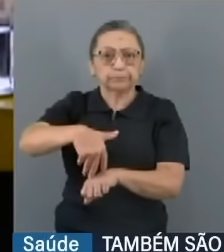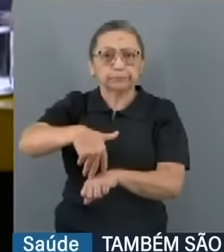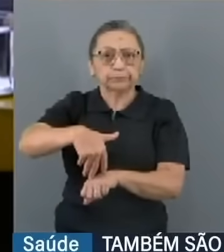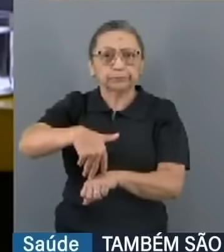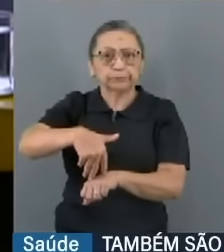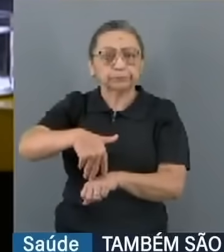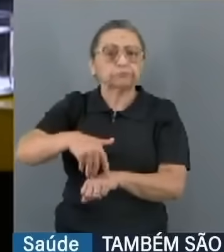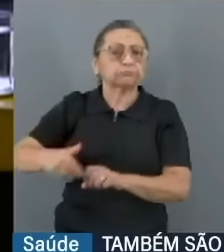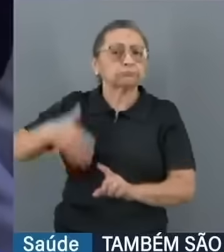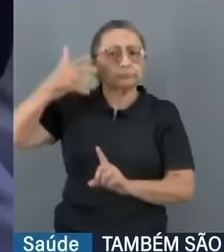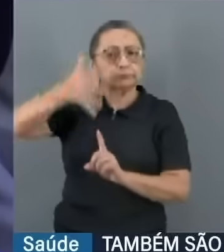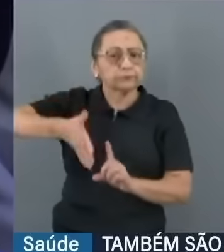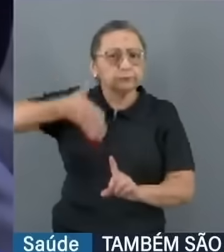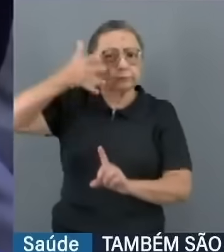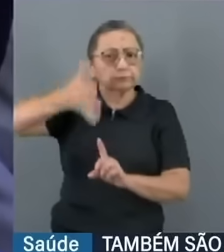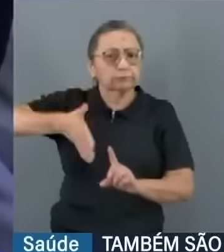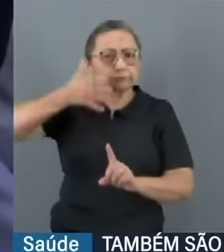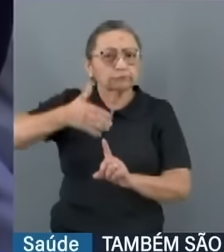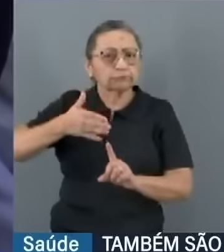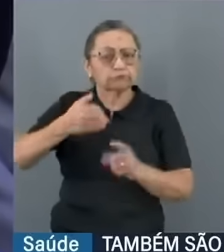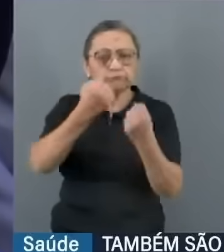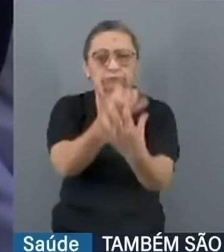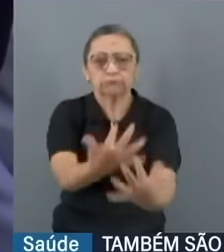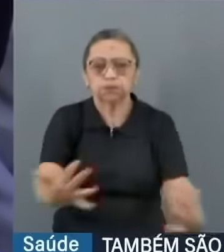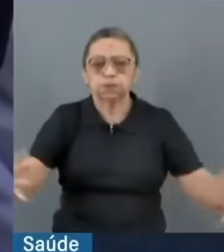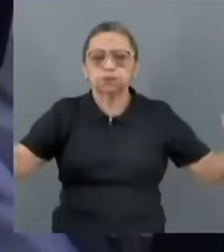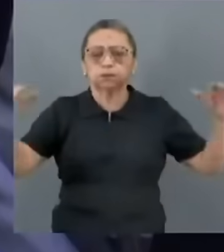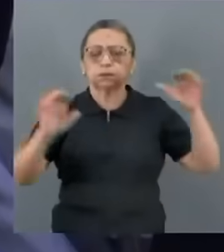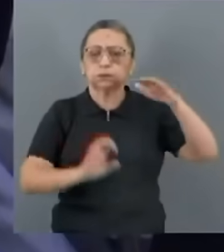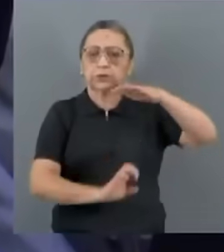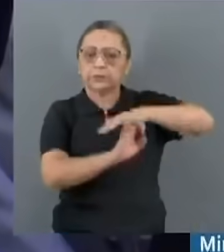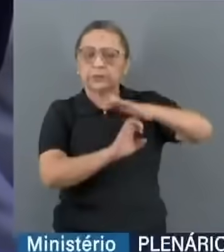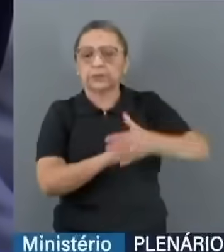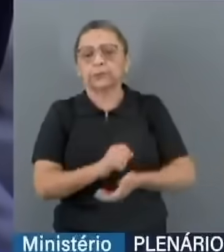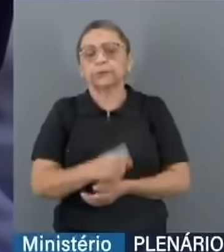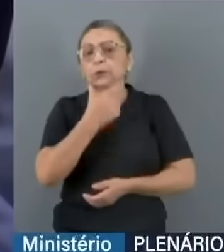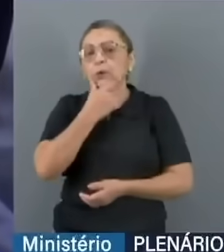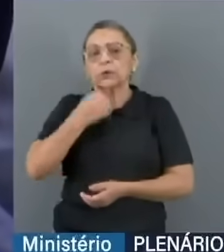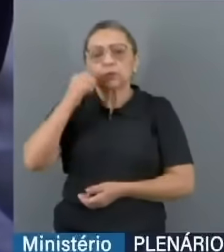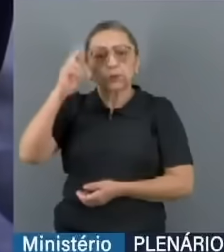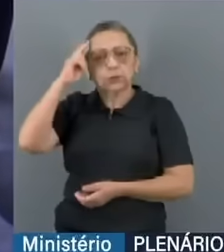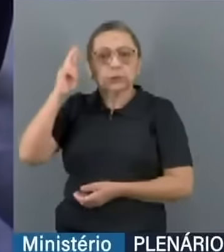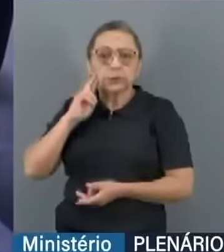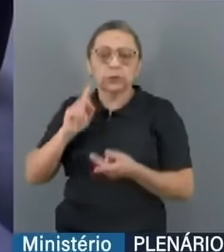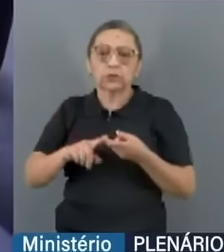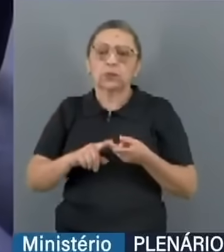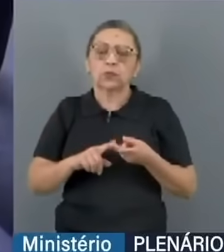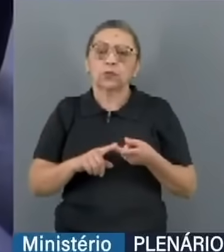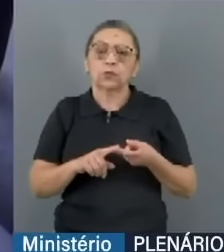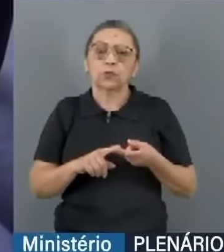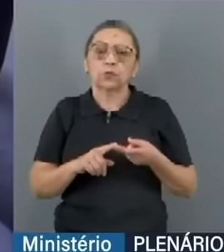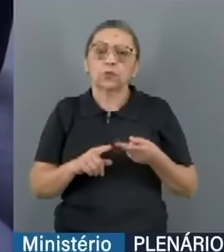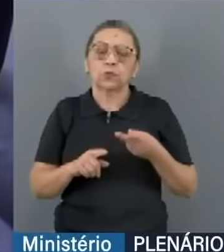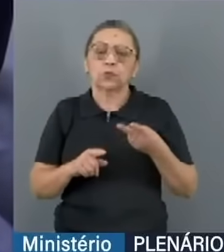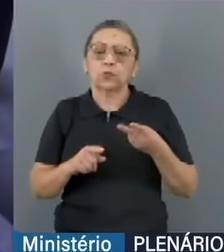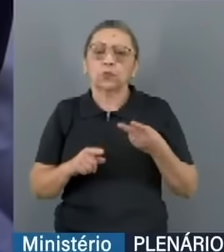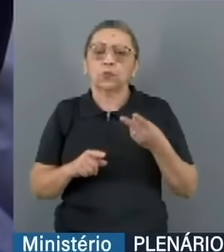E quando nós fomos fazer uma palestra para os empresários, o Rodrigo Pacheco, o Arthur, o Haddad e eu,